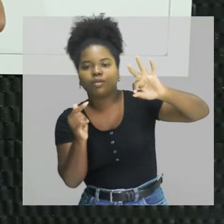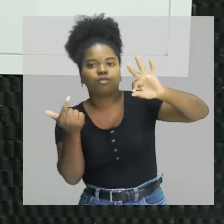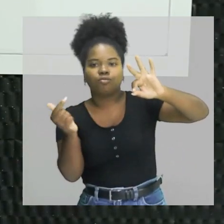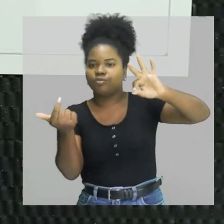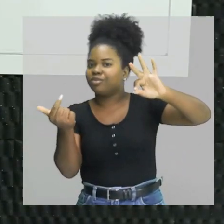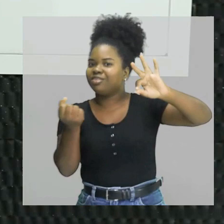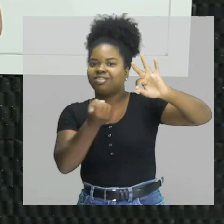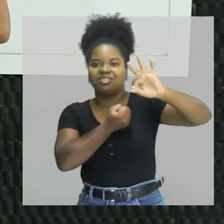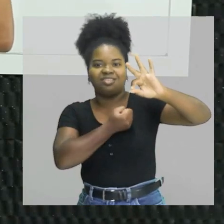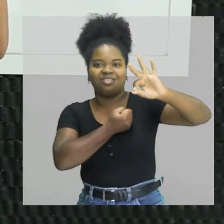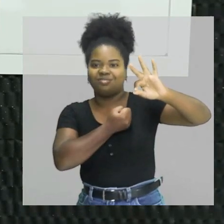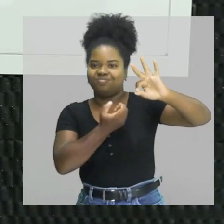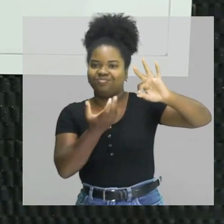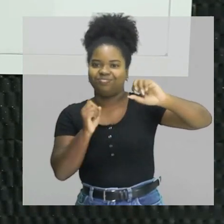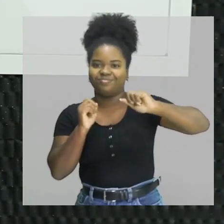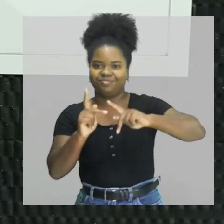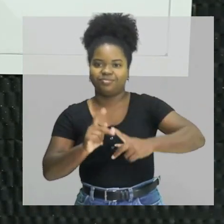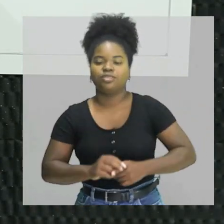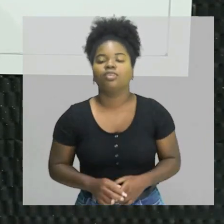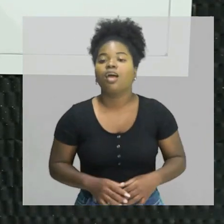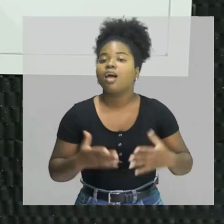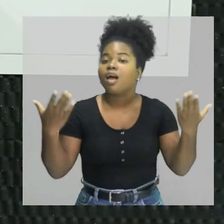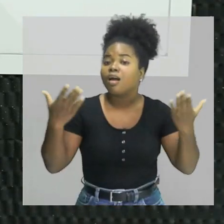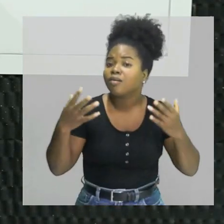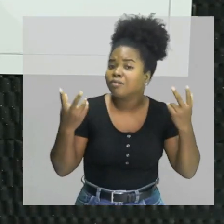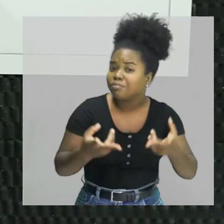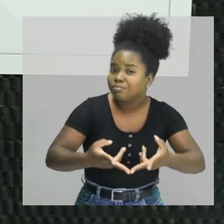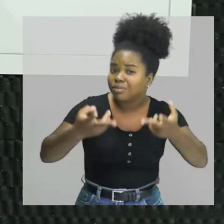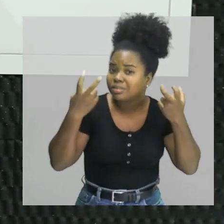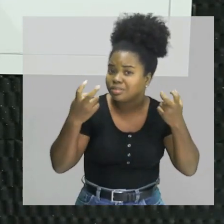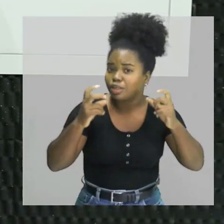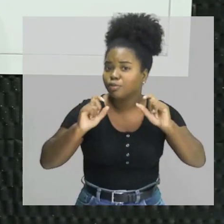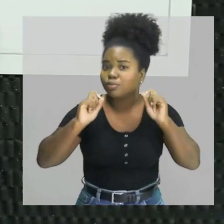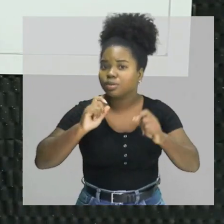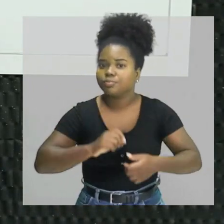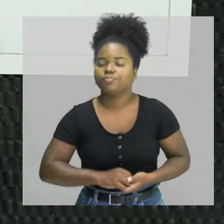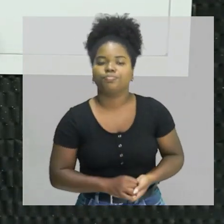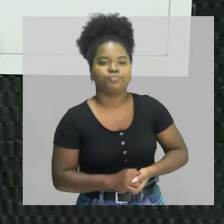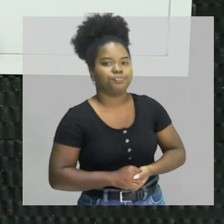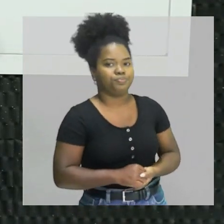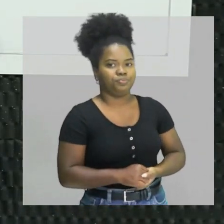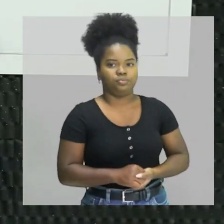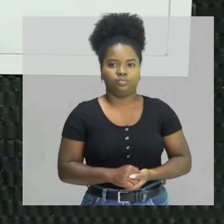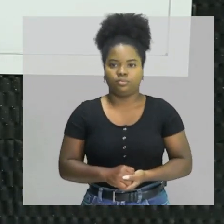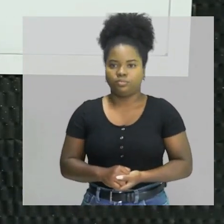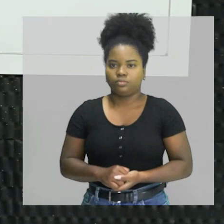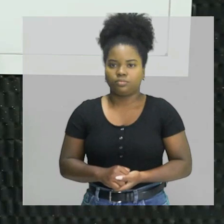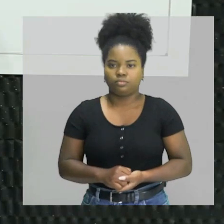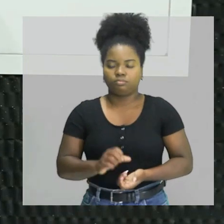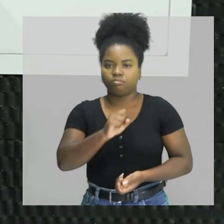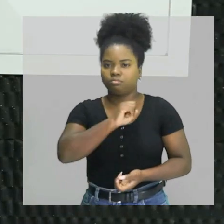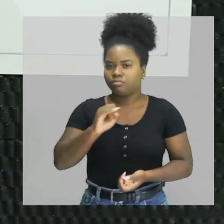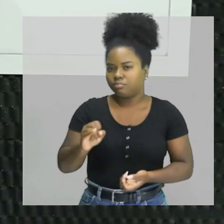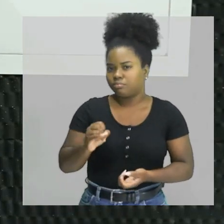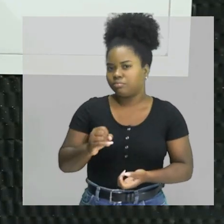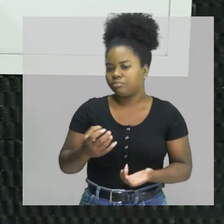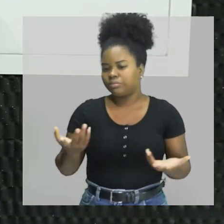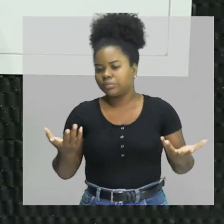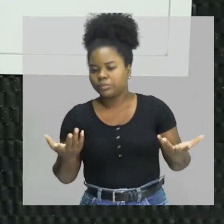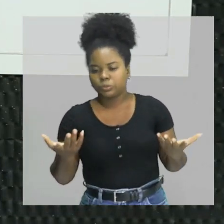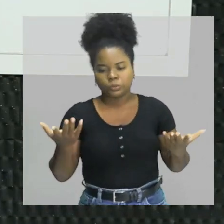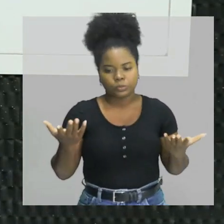tenho. Agora veja o que a gente vai fazer, turma. Ora, perceba que se você ligar os centros